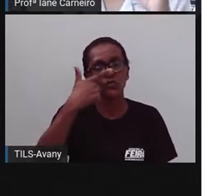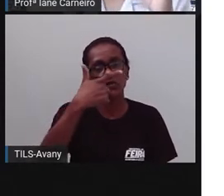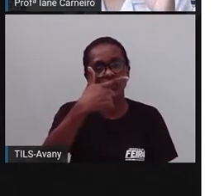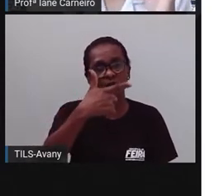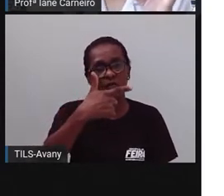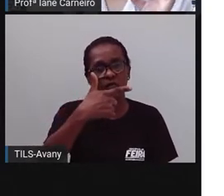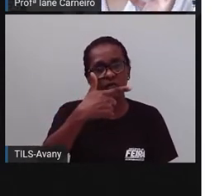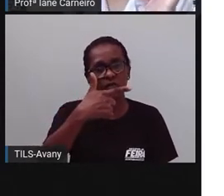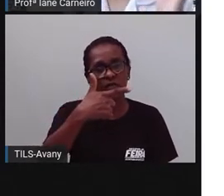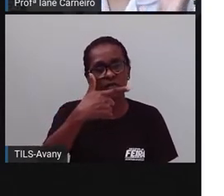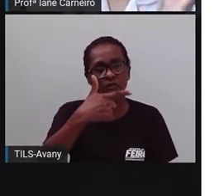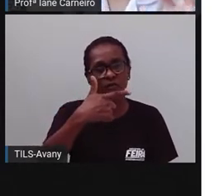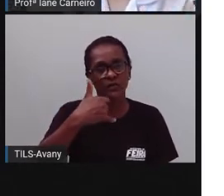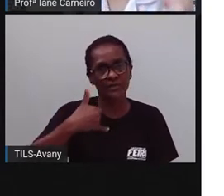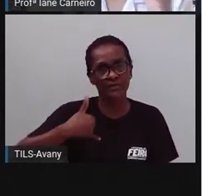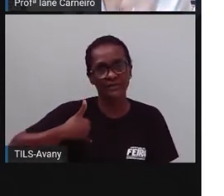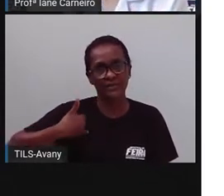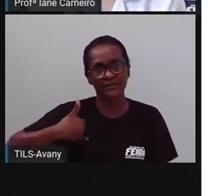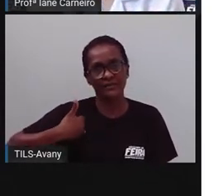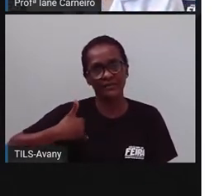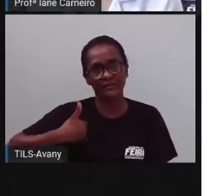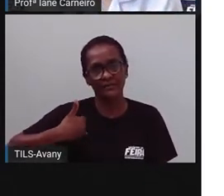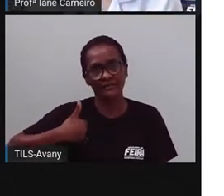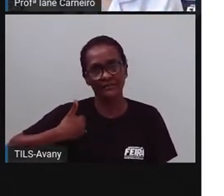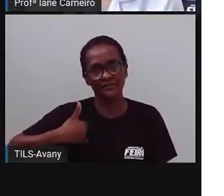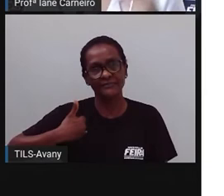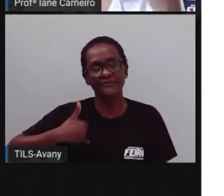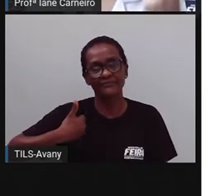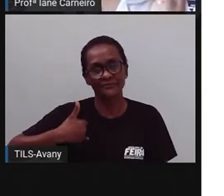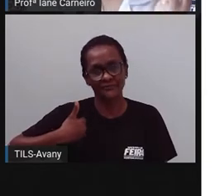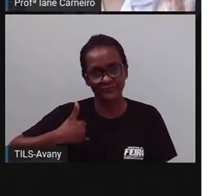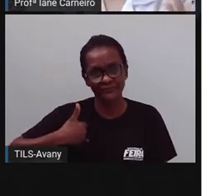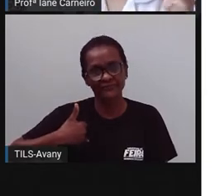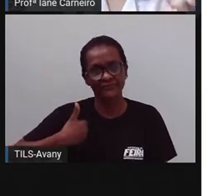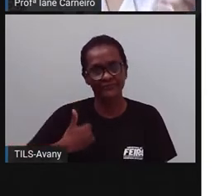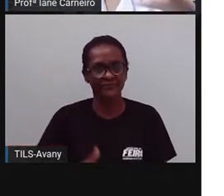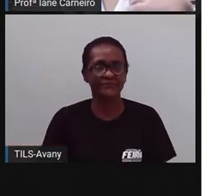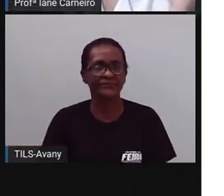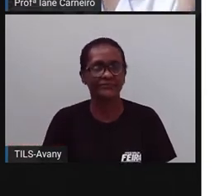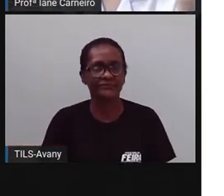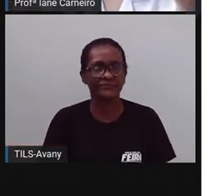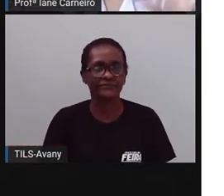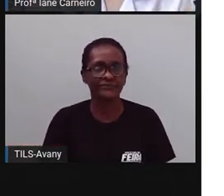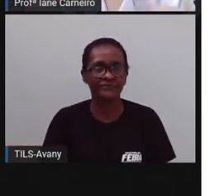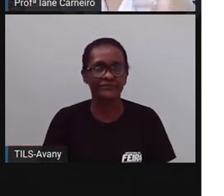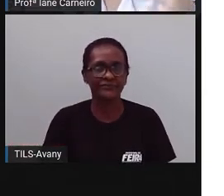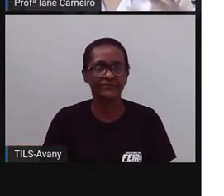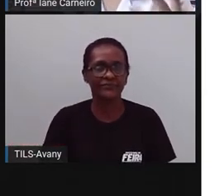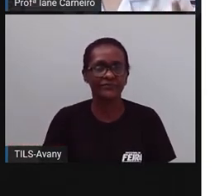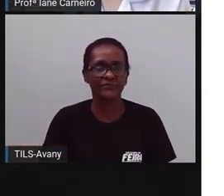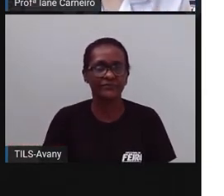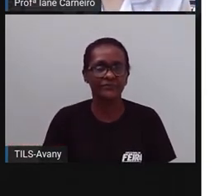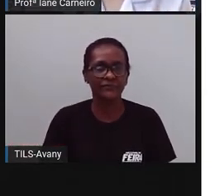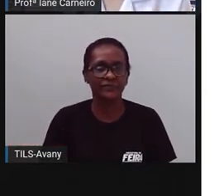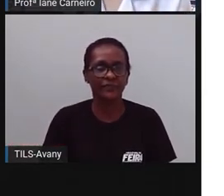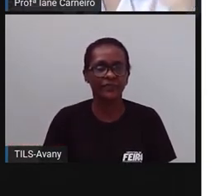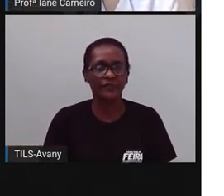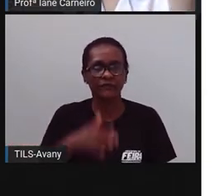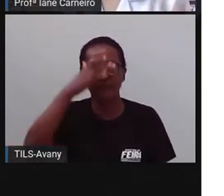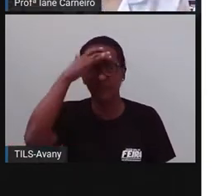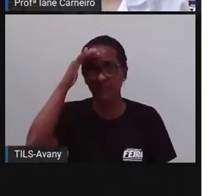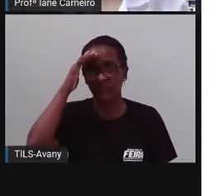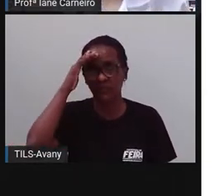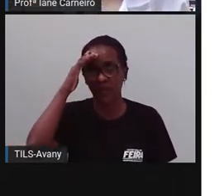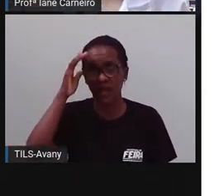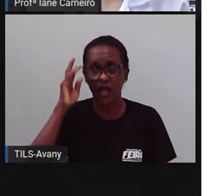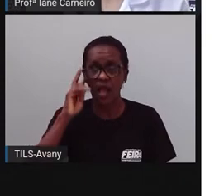então aqui tá explicando ao Quantos aninhos Maria Eduarda vai fazer dois anos então quem está o sendo convidado e